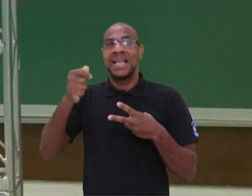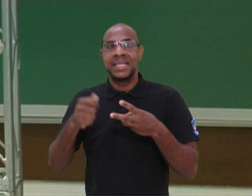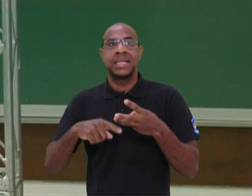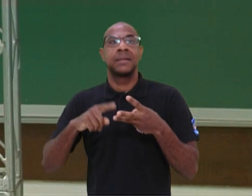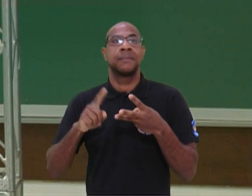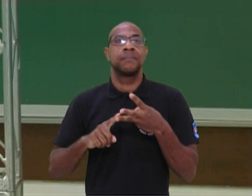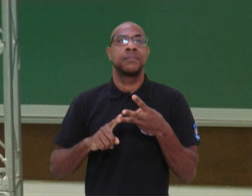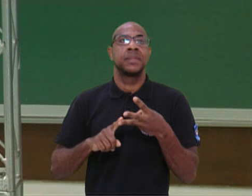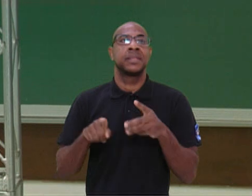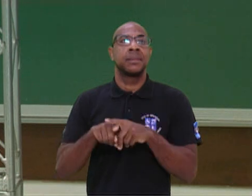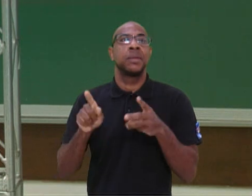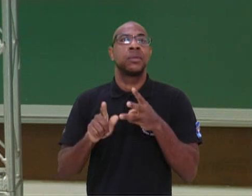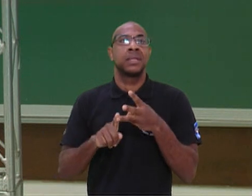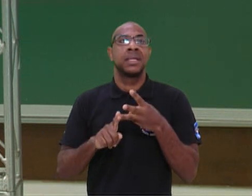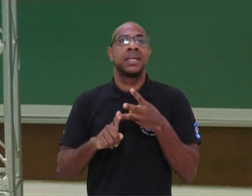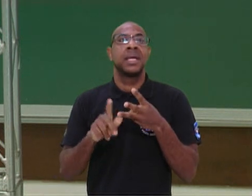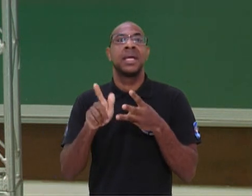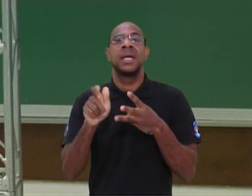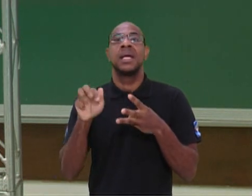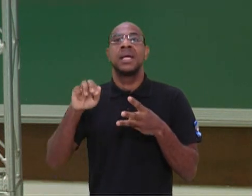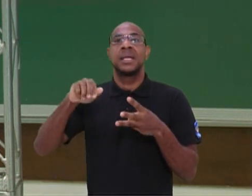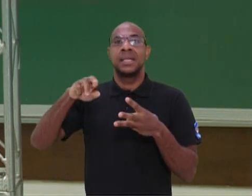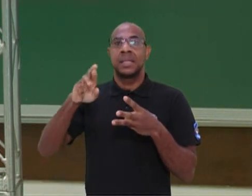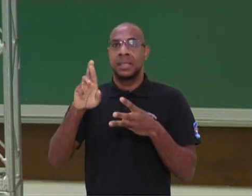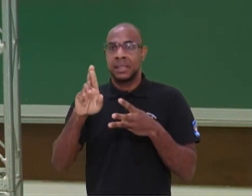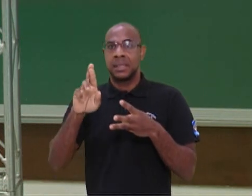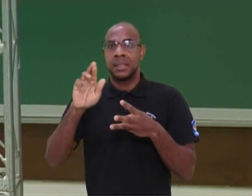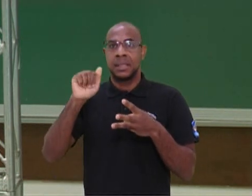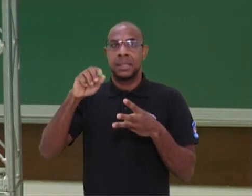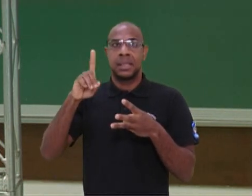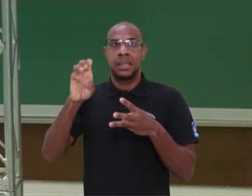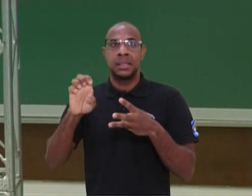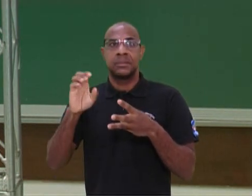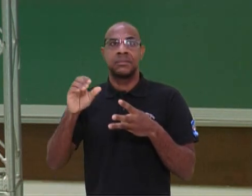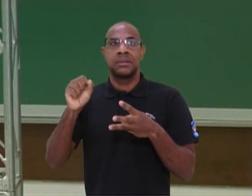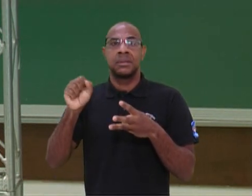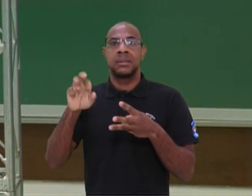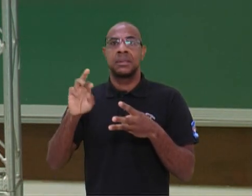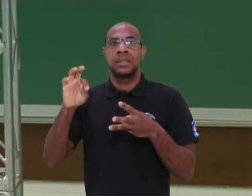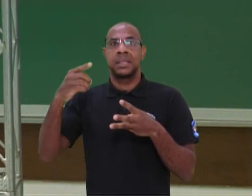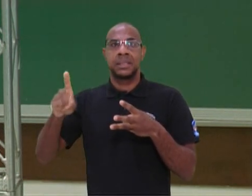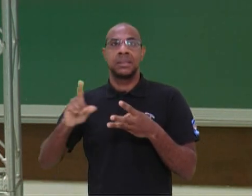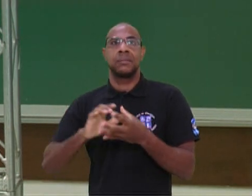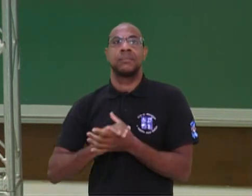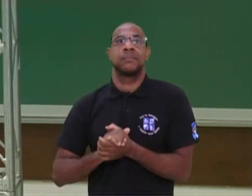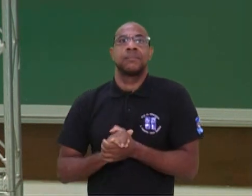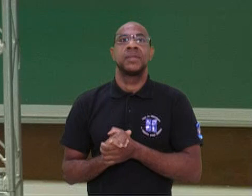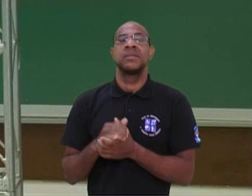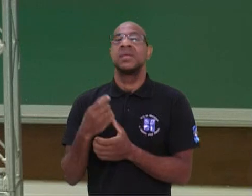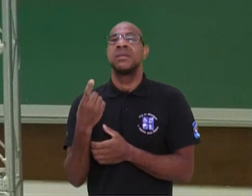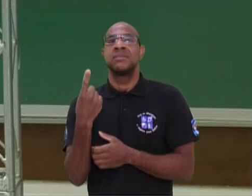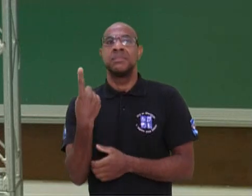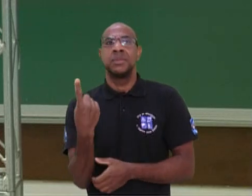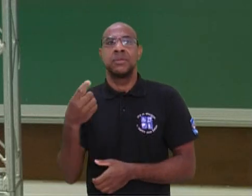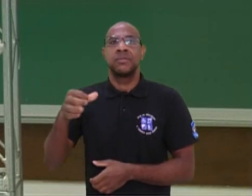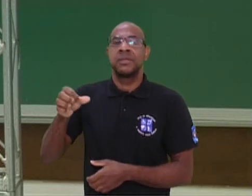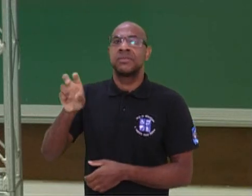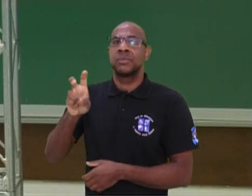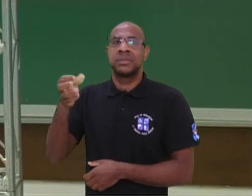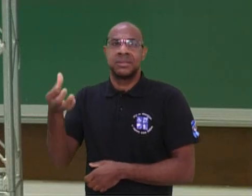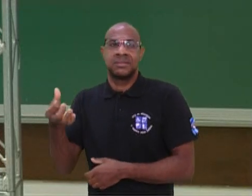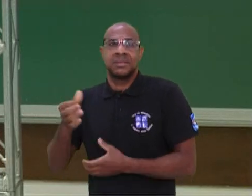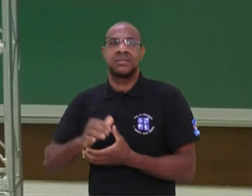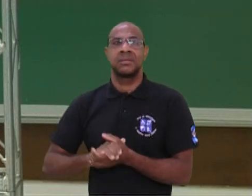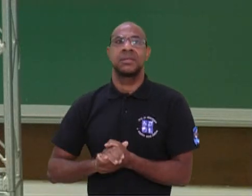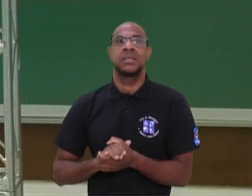Veredas, de 56. Já destaco para vocês algumas características desses textos. O João Cabral tem uma